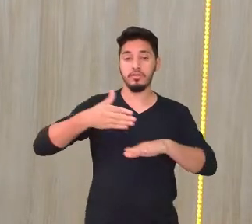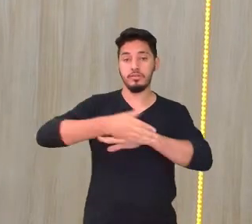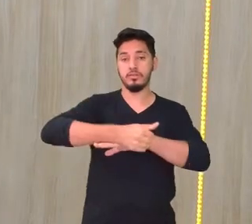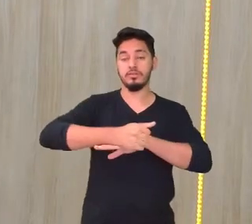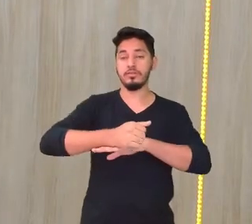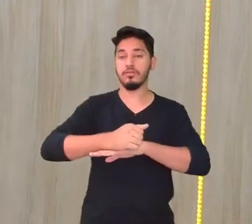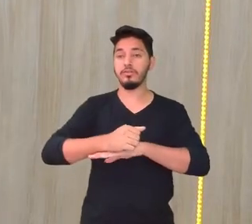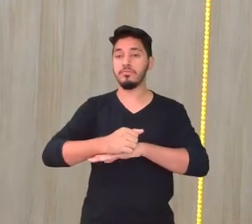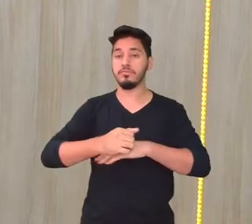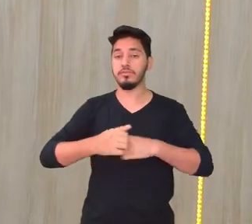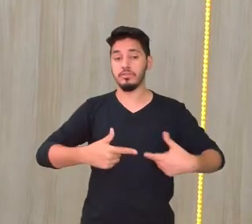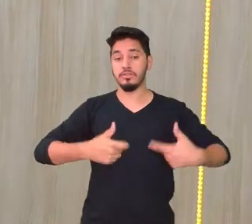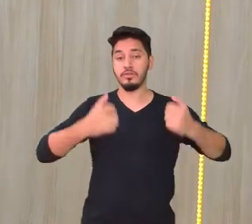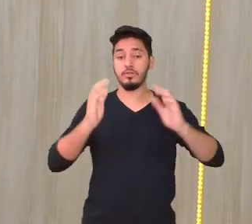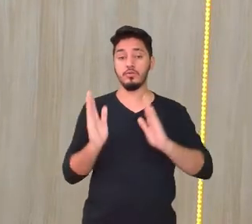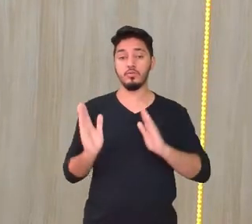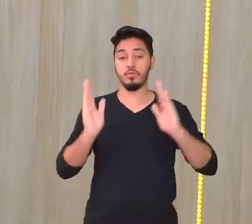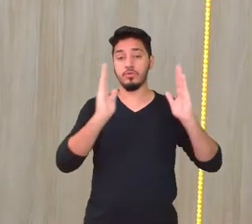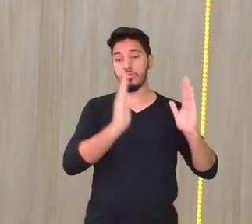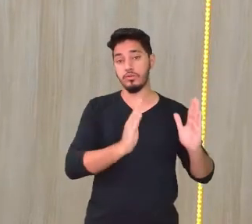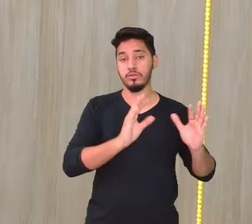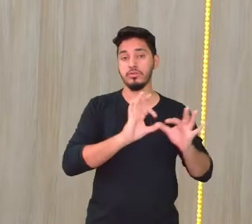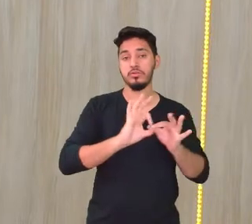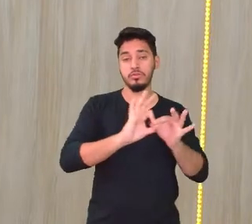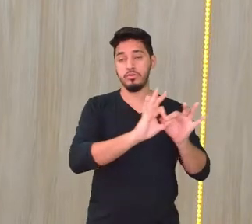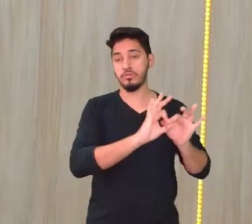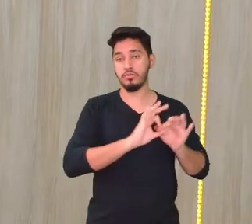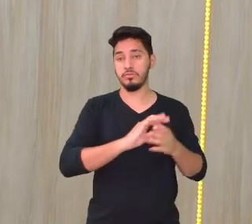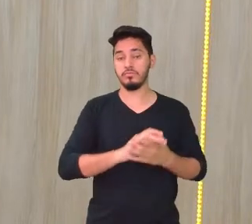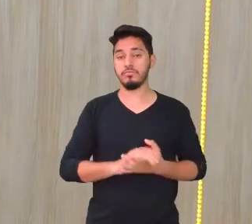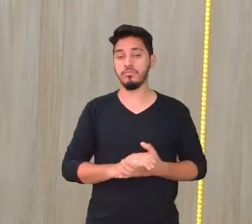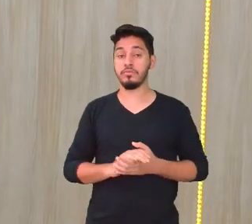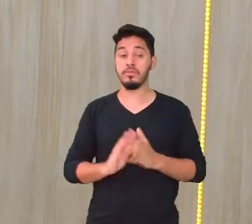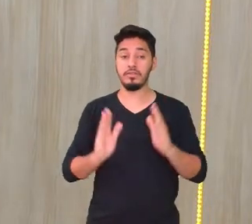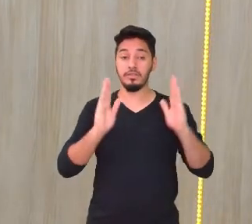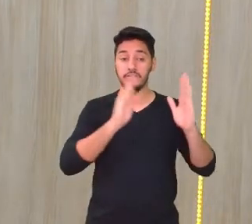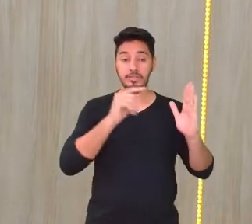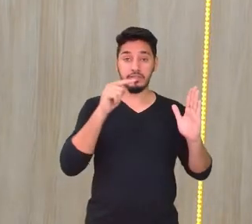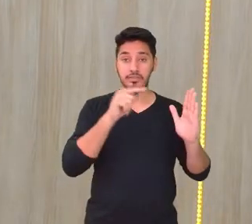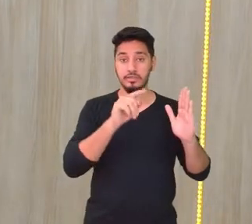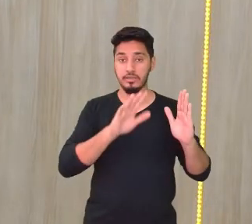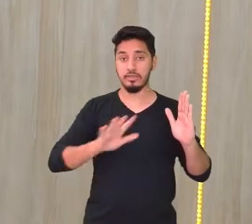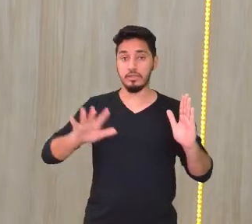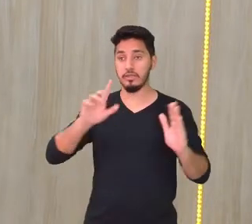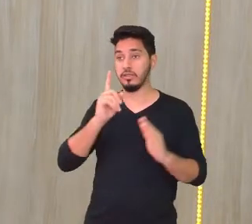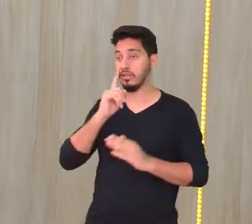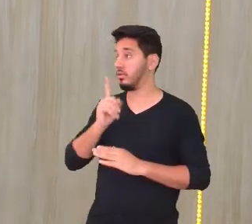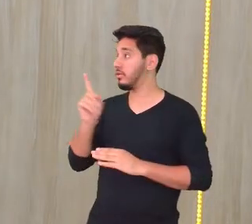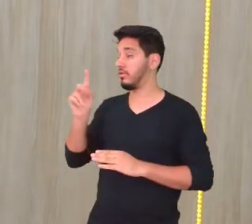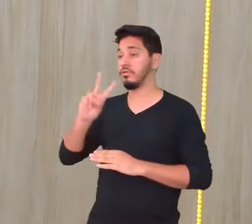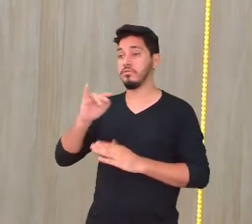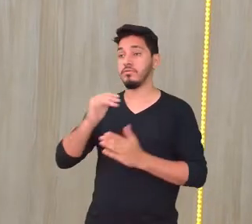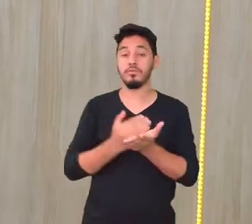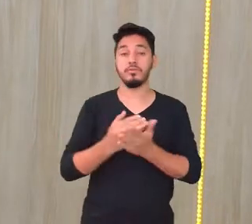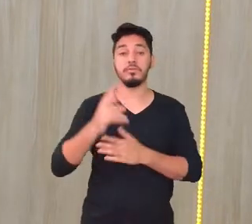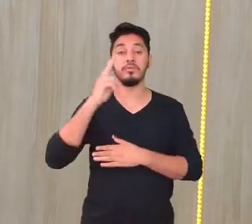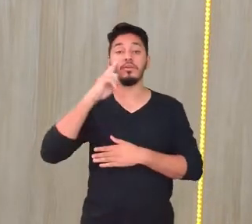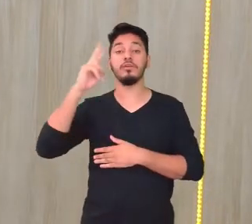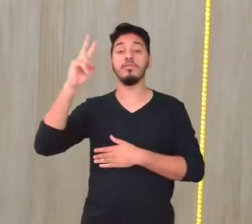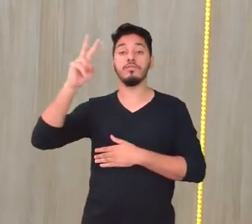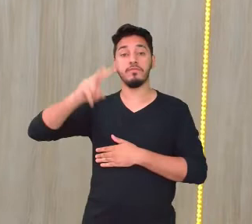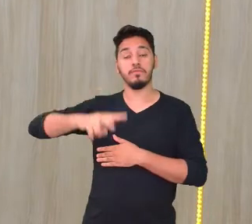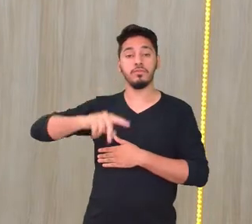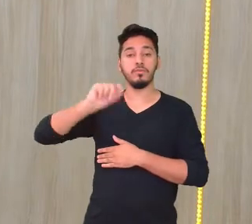na guerra ao lado dos aliados. E é a partir daqui que a gente vai começar a ver